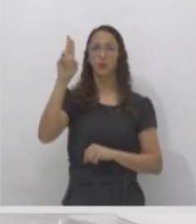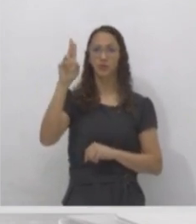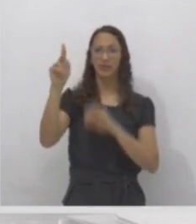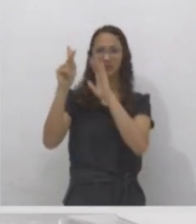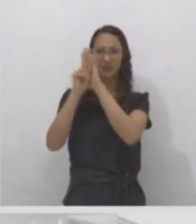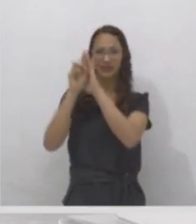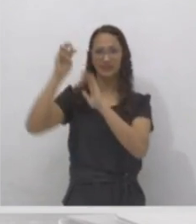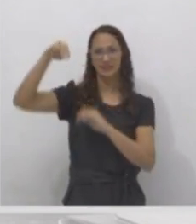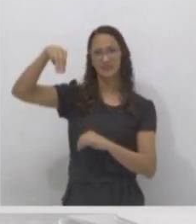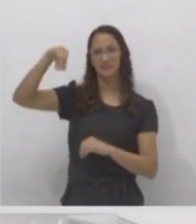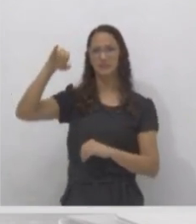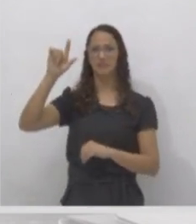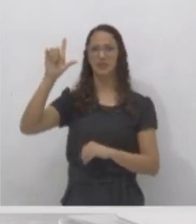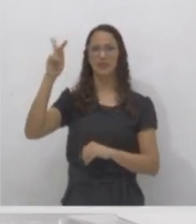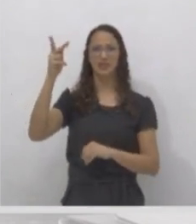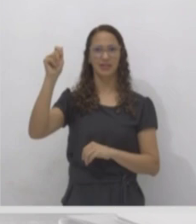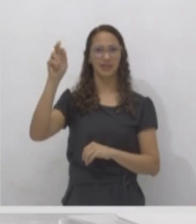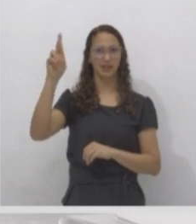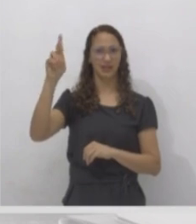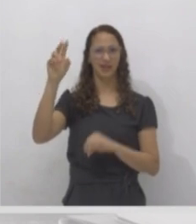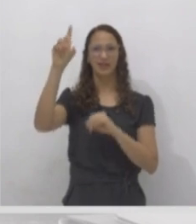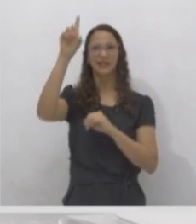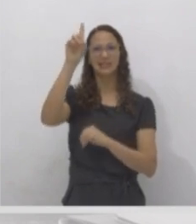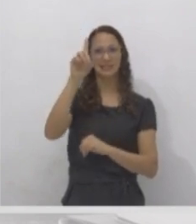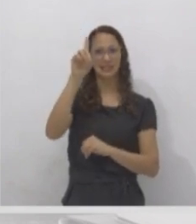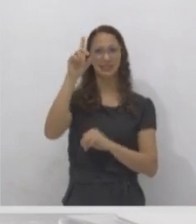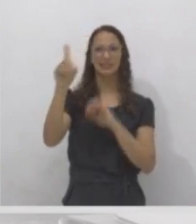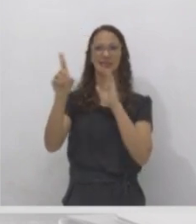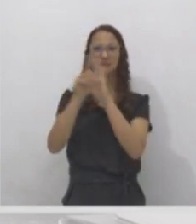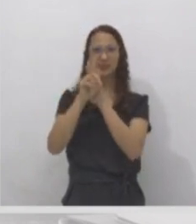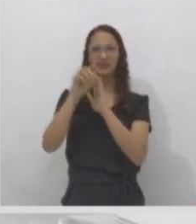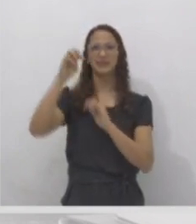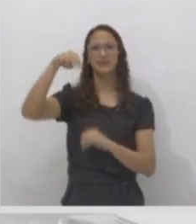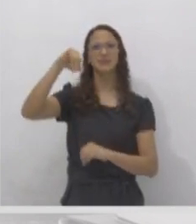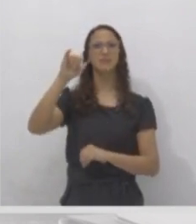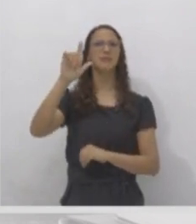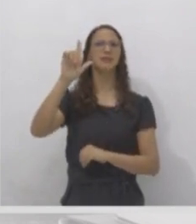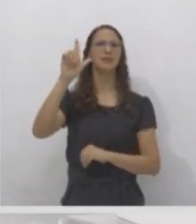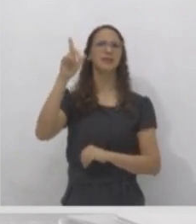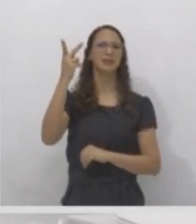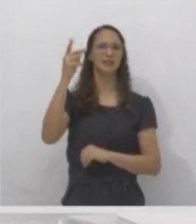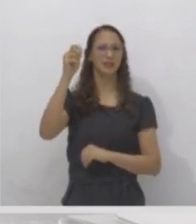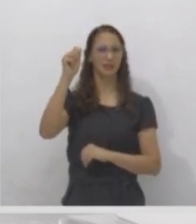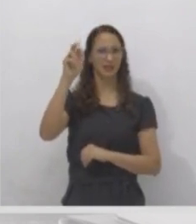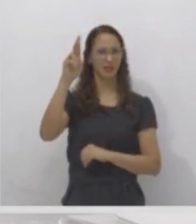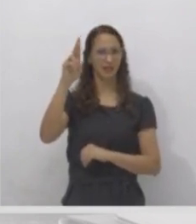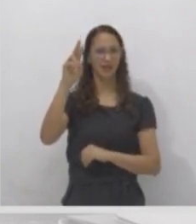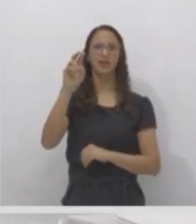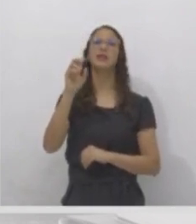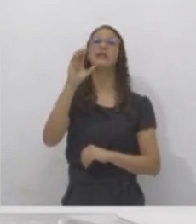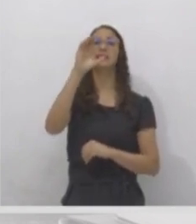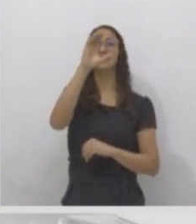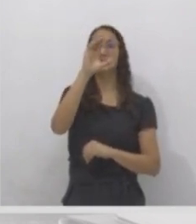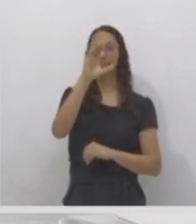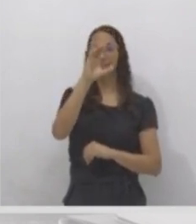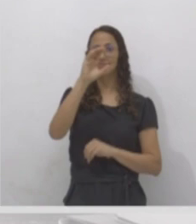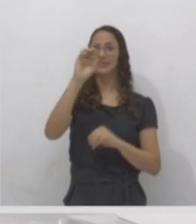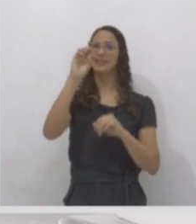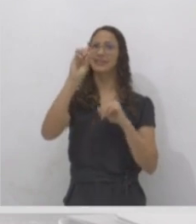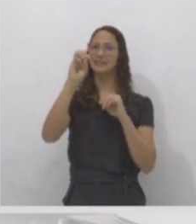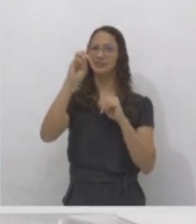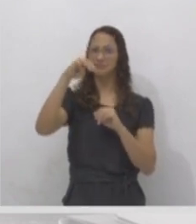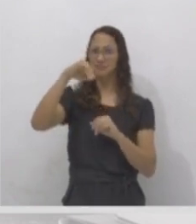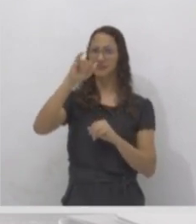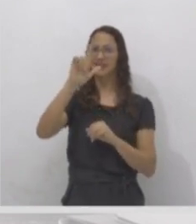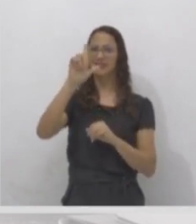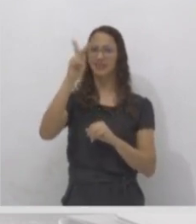milhar, dezena de milhar, centena de milhar e unidade de milhão. Coloquei o